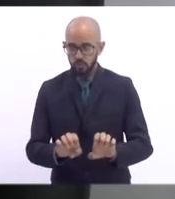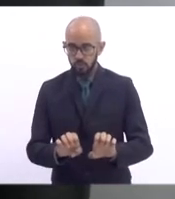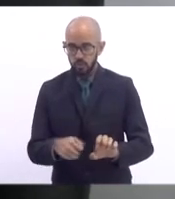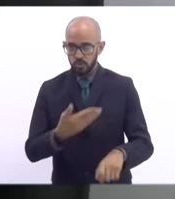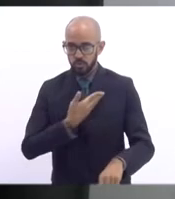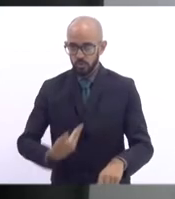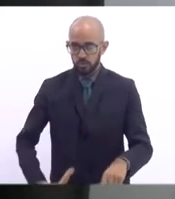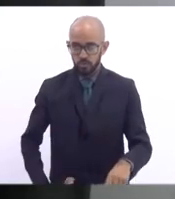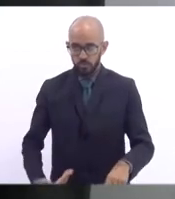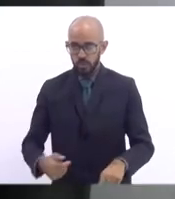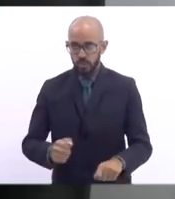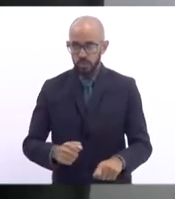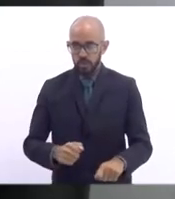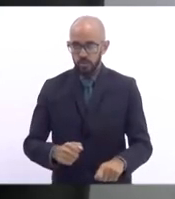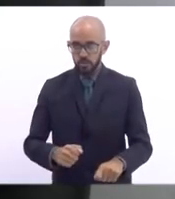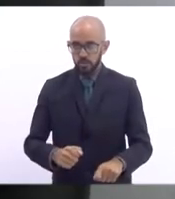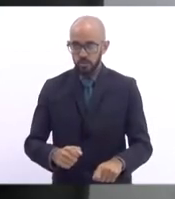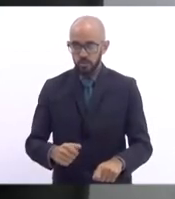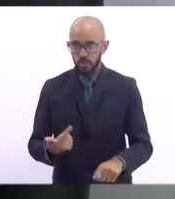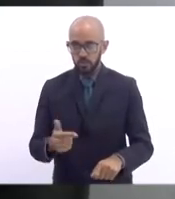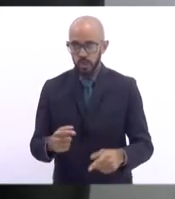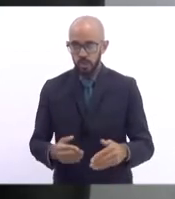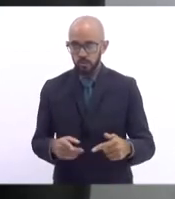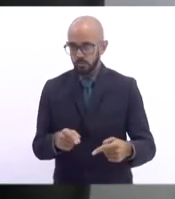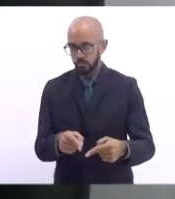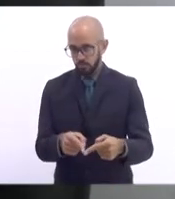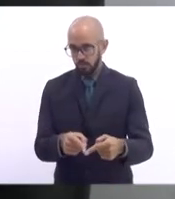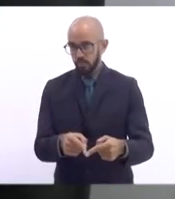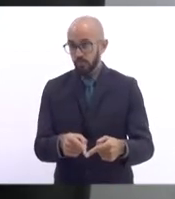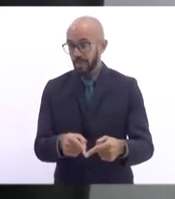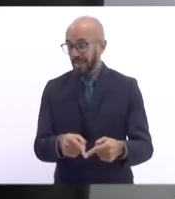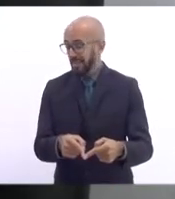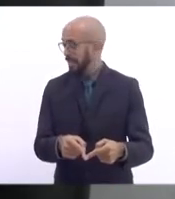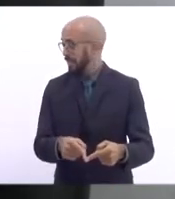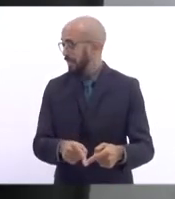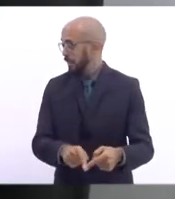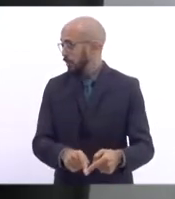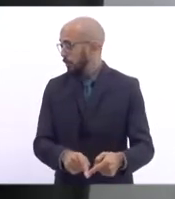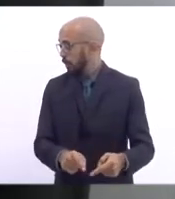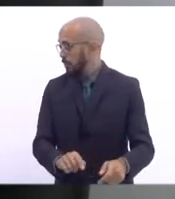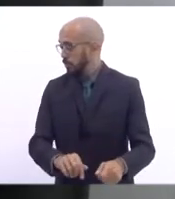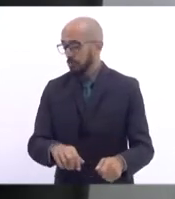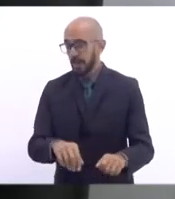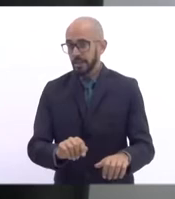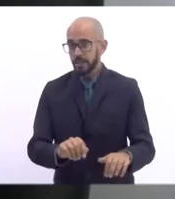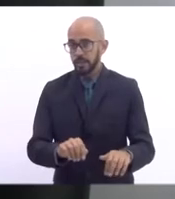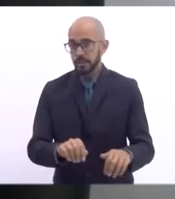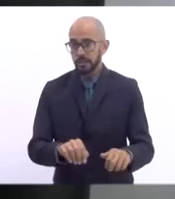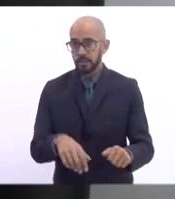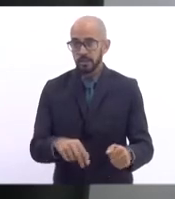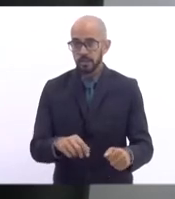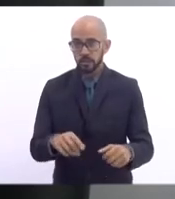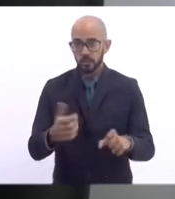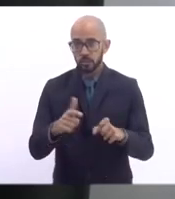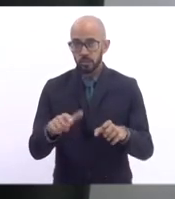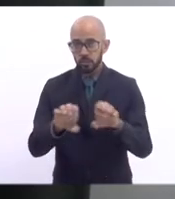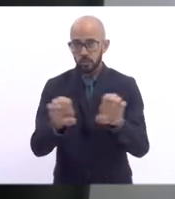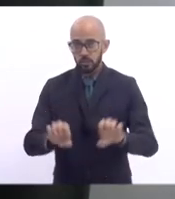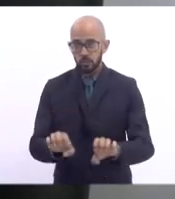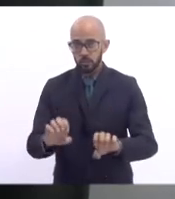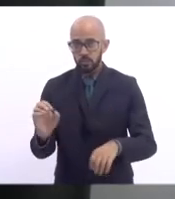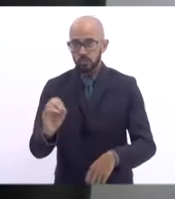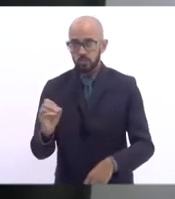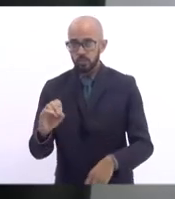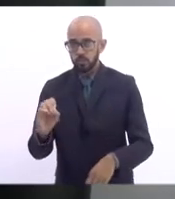a gente continua uma não sem rumo não tem planejamento estratégico desenvolvimento econômico-social não tem estrutura nenhuma